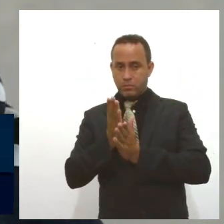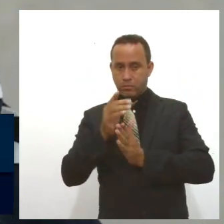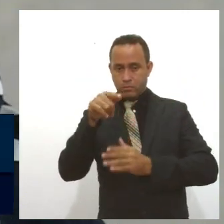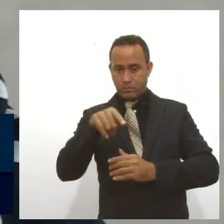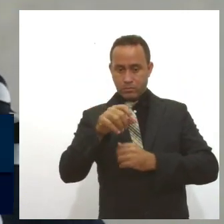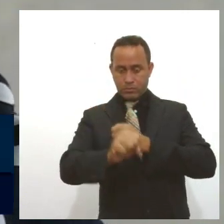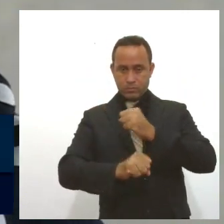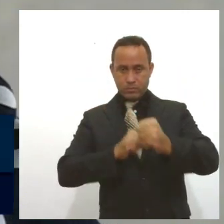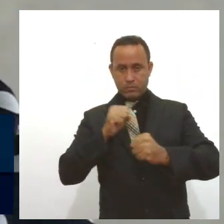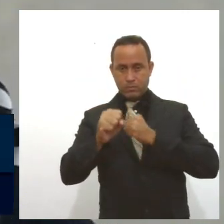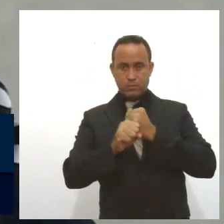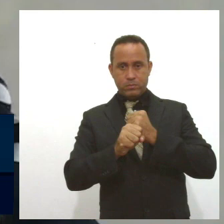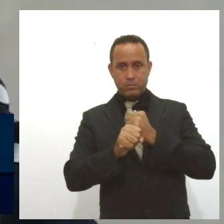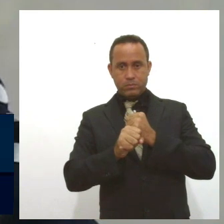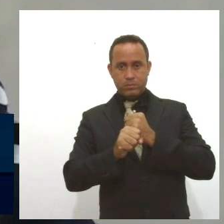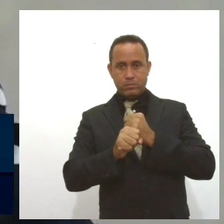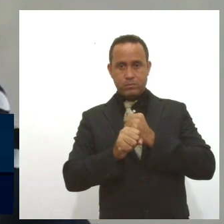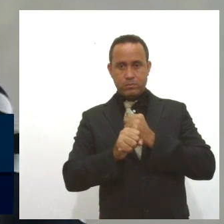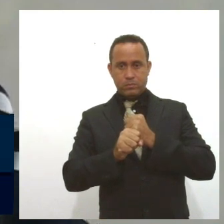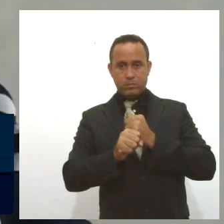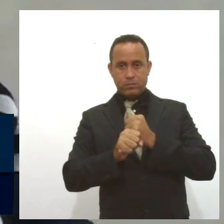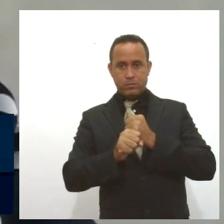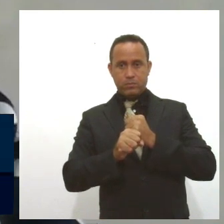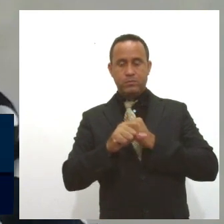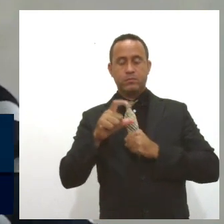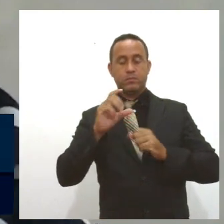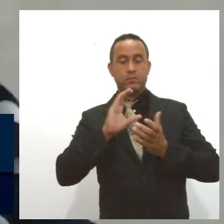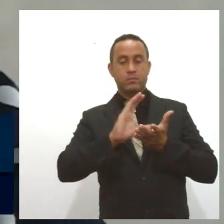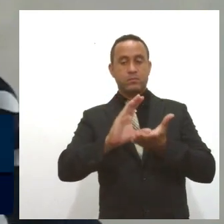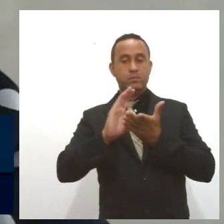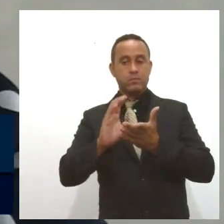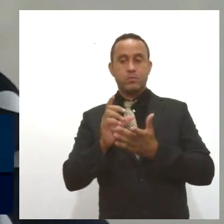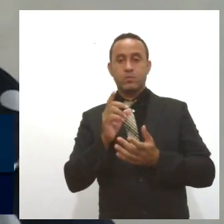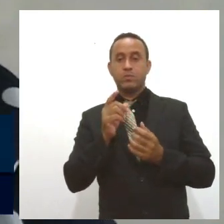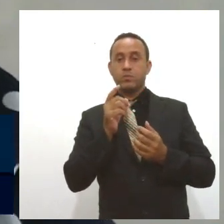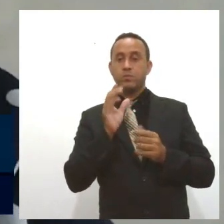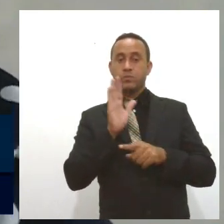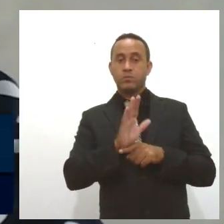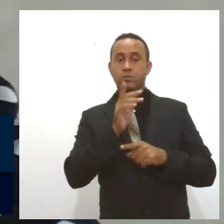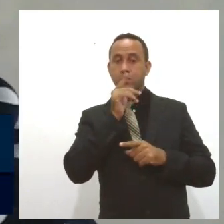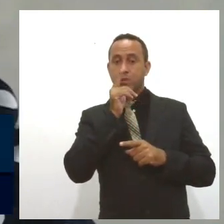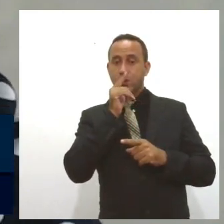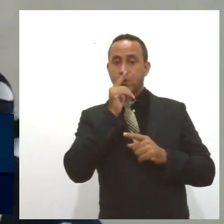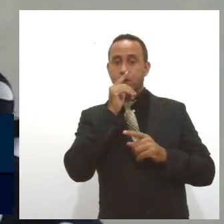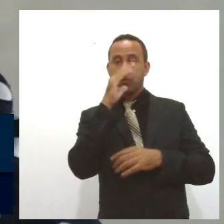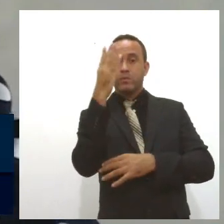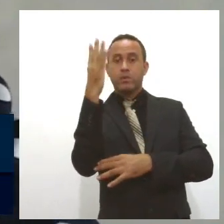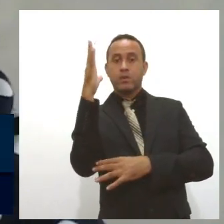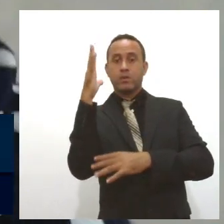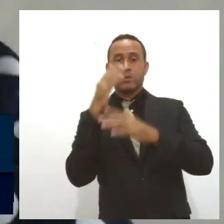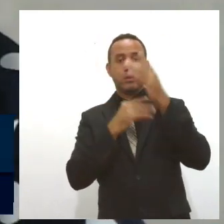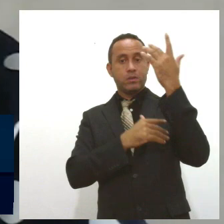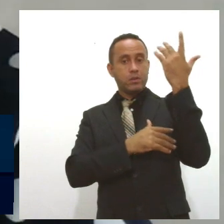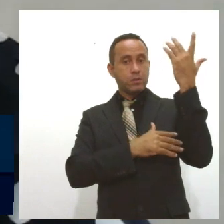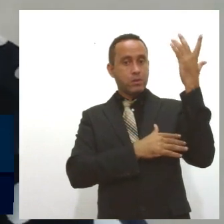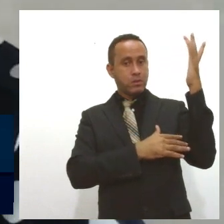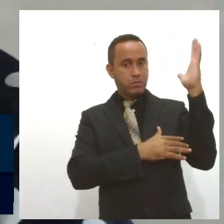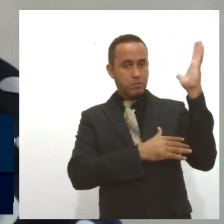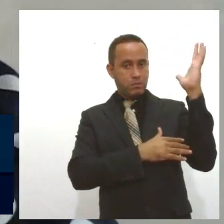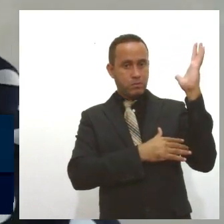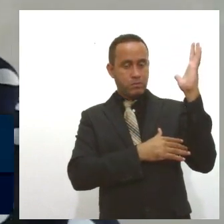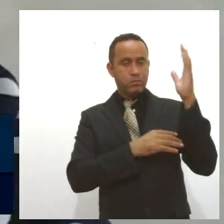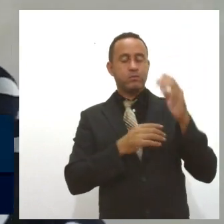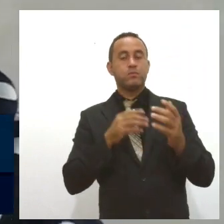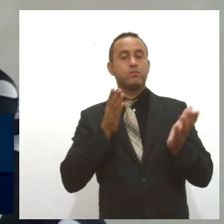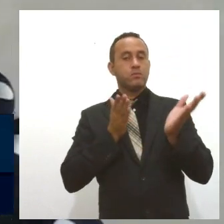este ano para a Superintendência de Recursos Hídricos e Meio Ambiente, de fato, foram